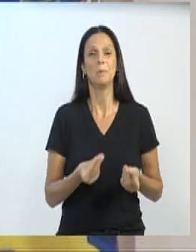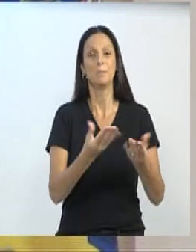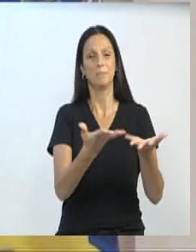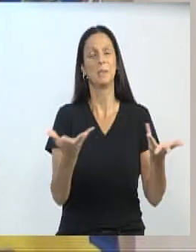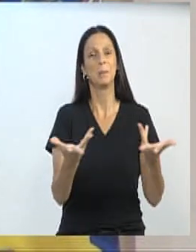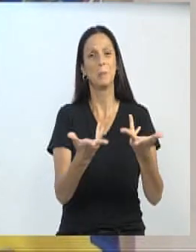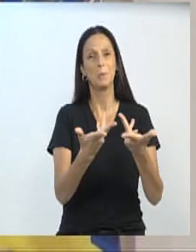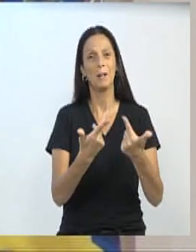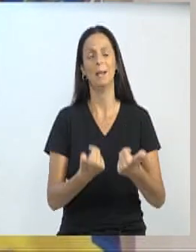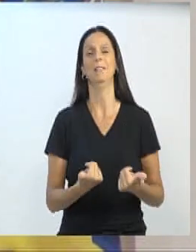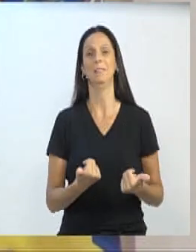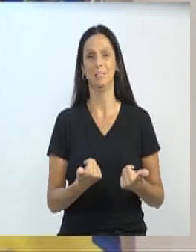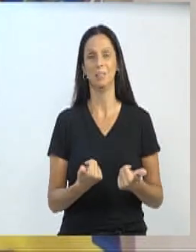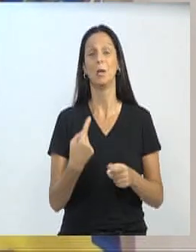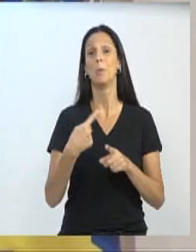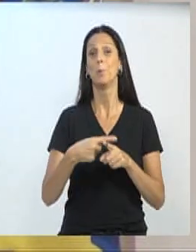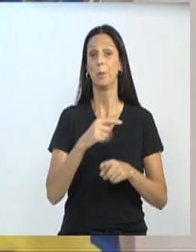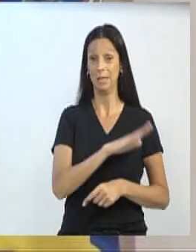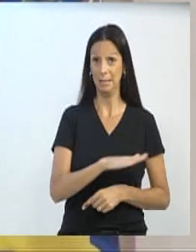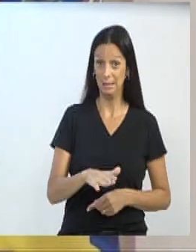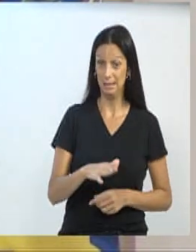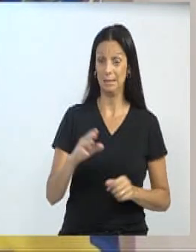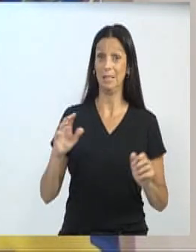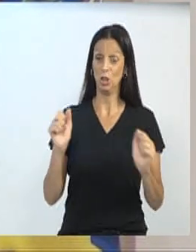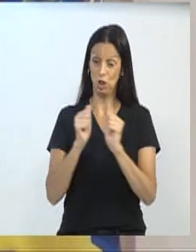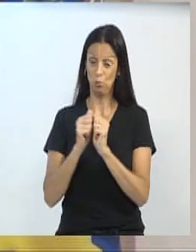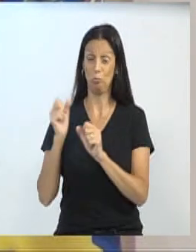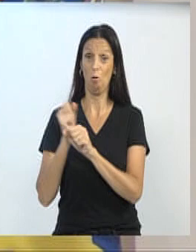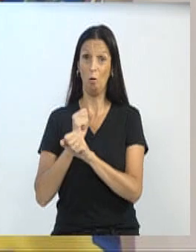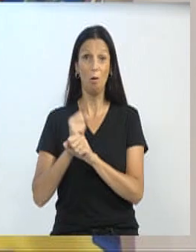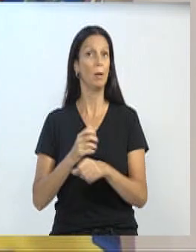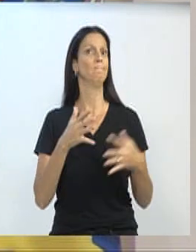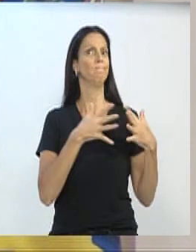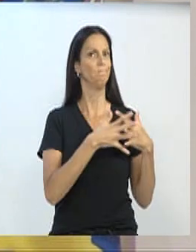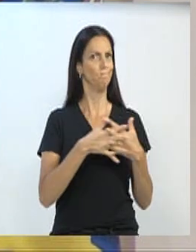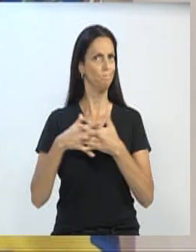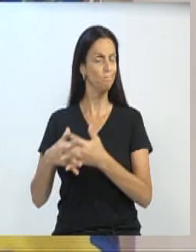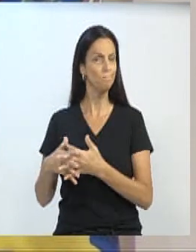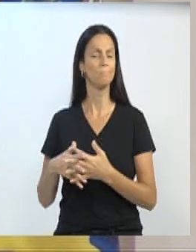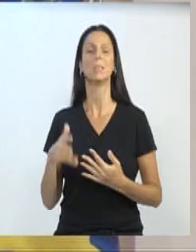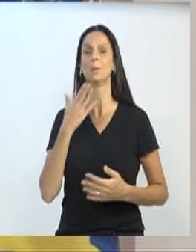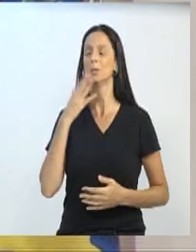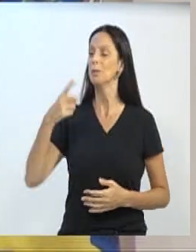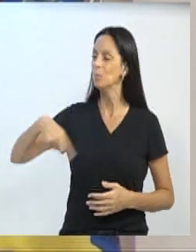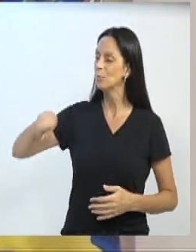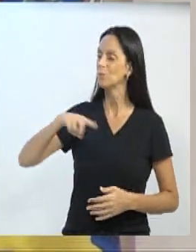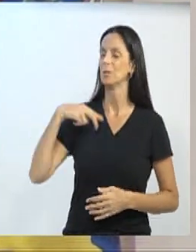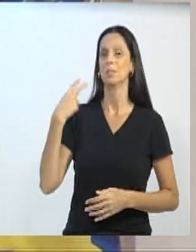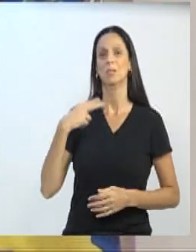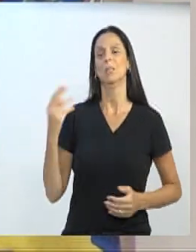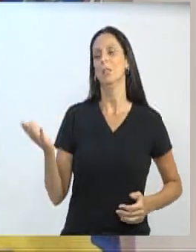porque realmente criança e obra é complicado então peço aqui aos senhores que somem aqui esforço junto comigo obrigado